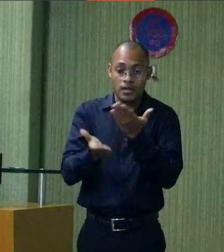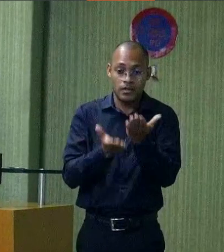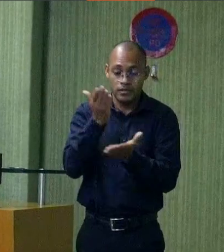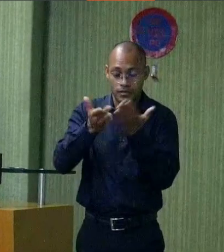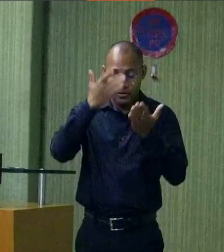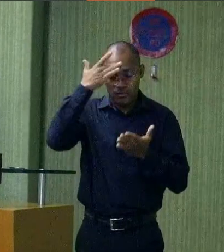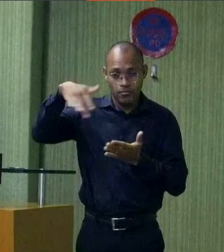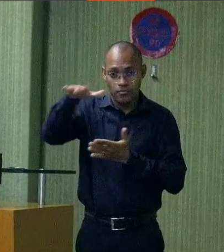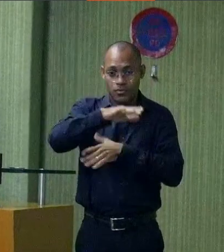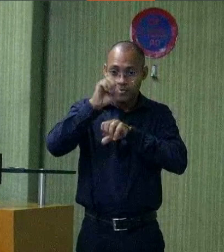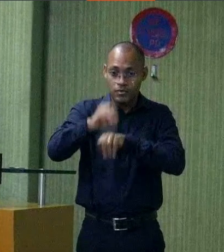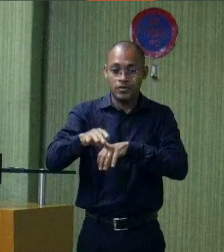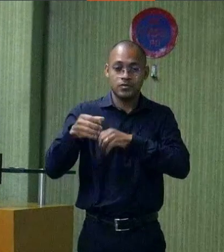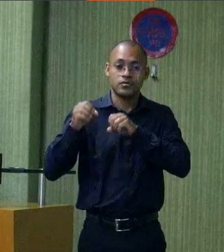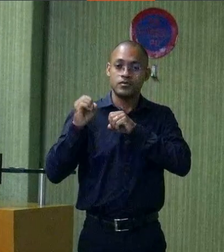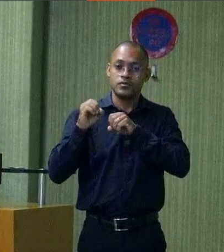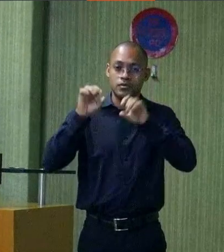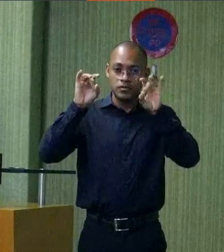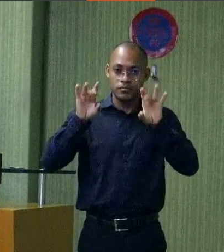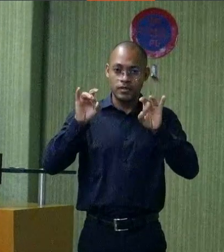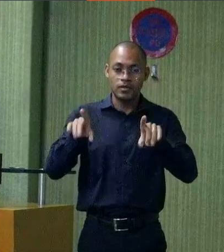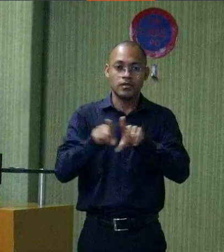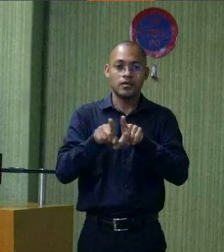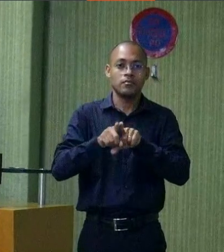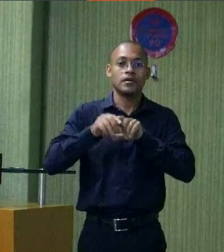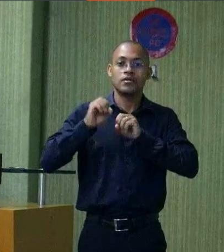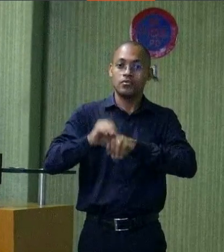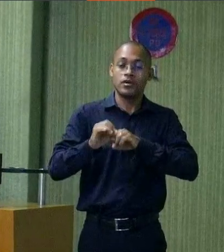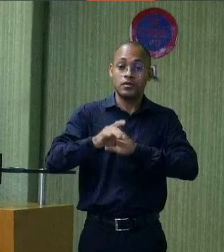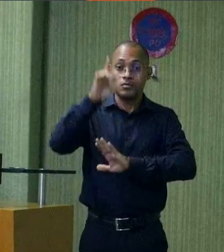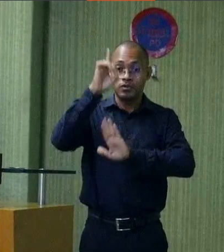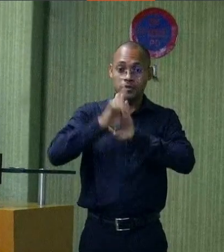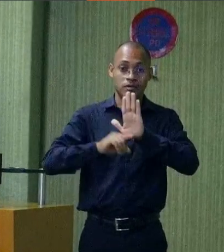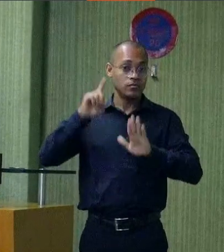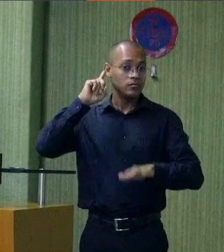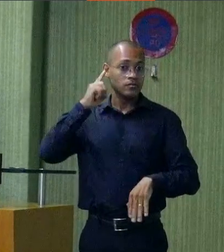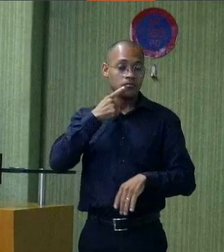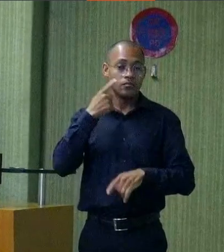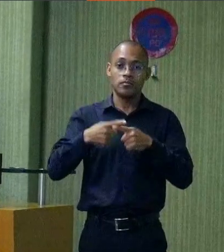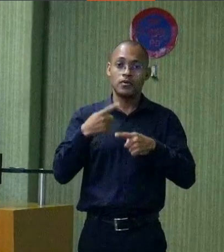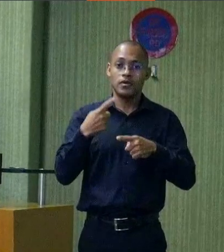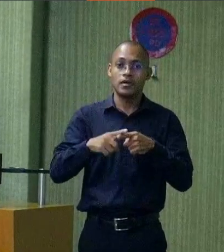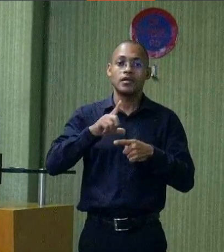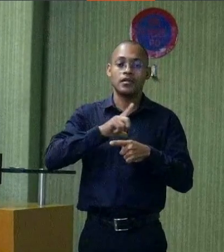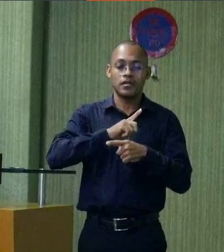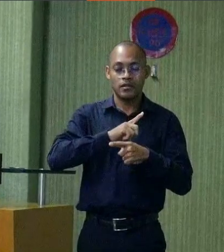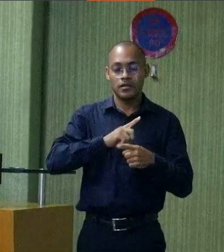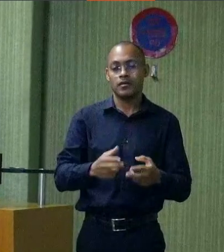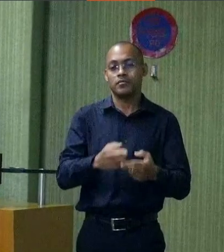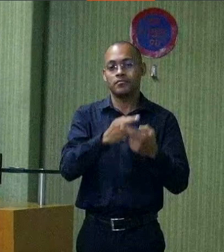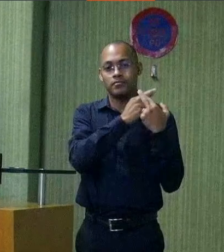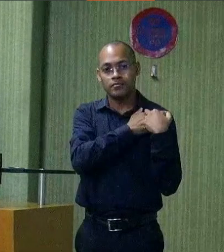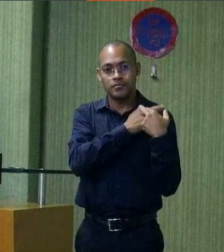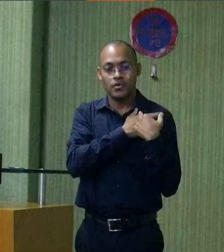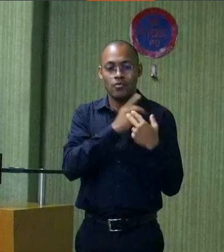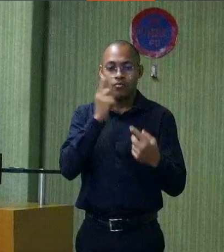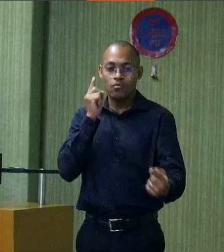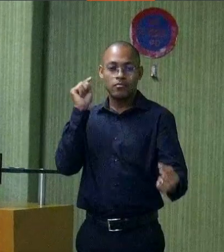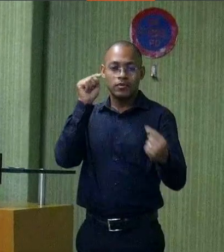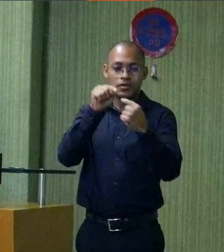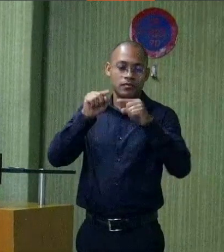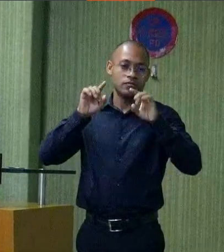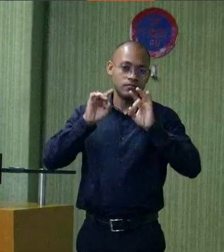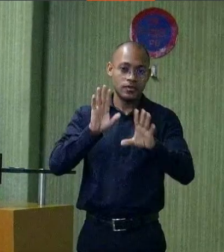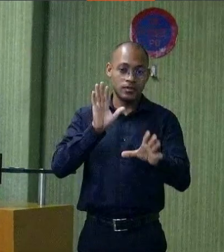Educação Especial e Educação biling de surdos né que guardam também um objetivo específico dentro do novo